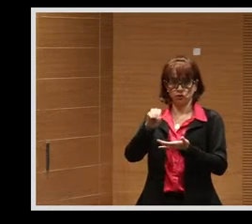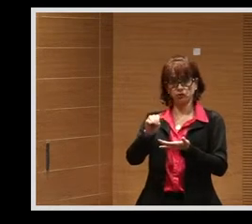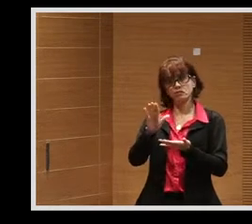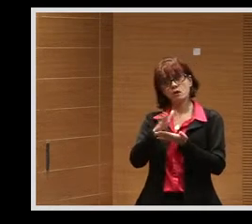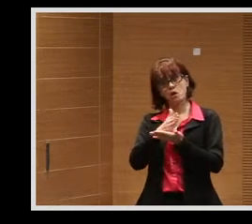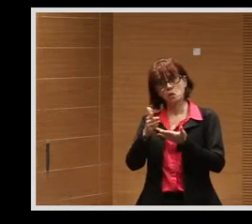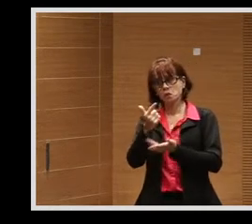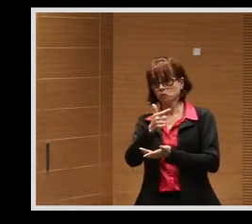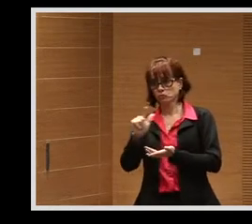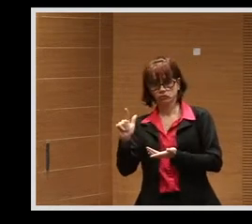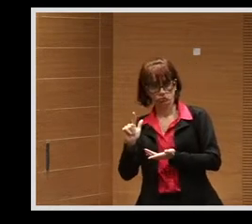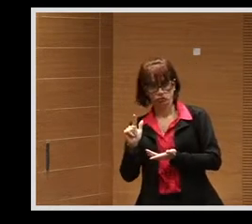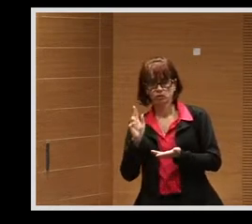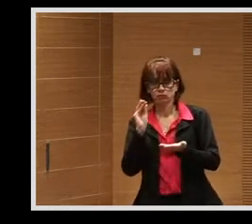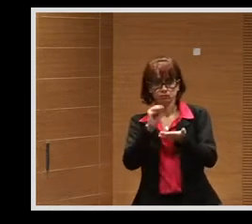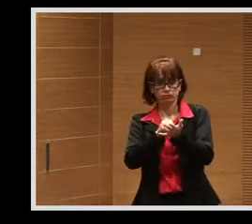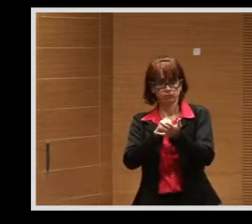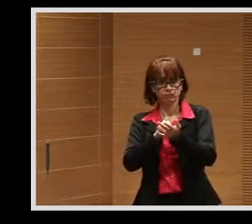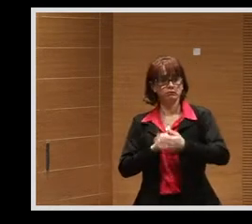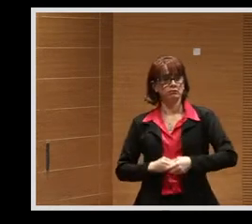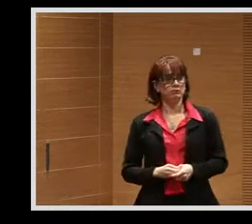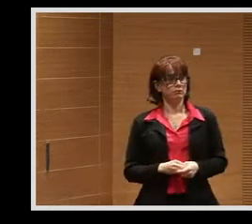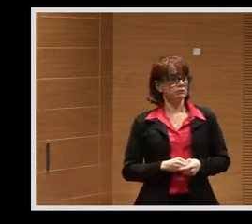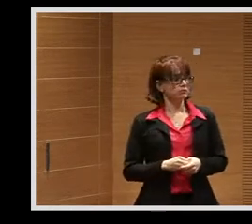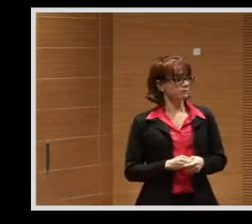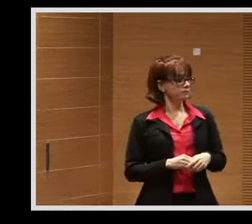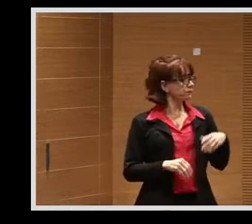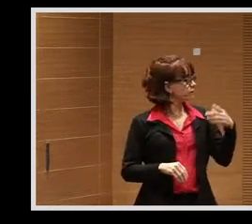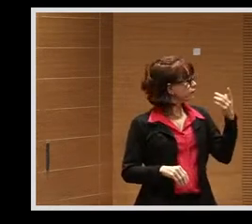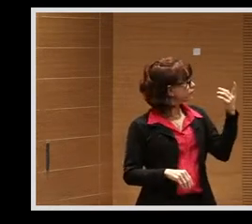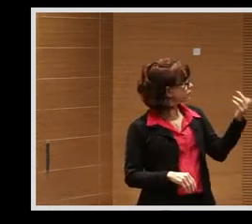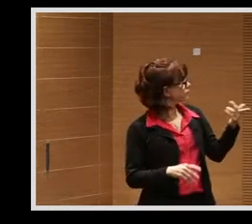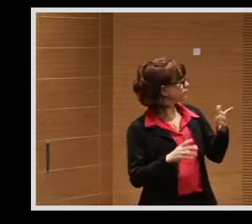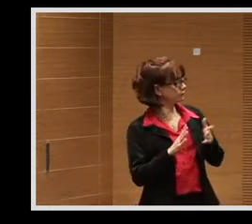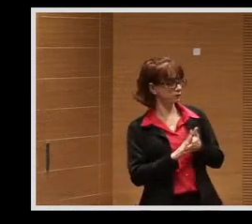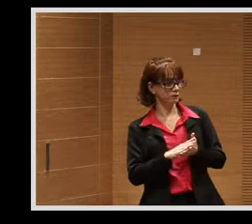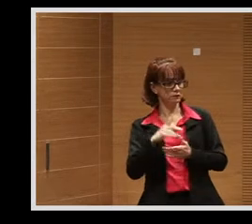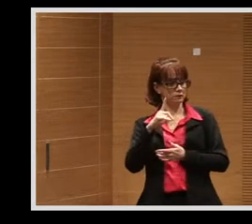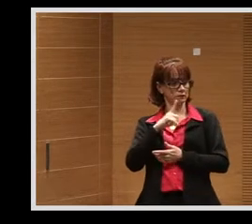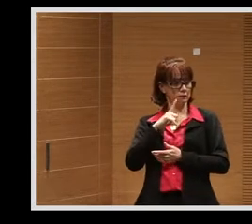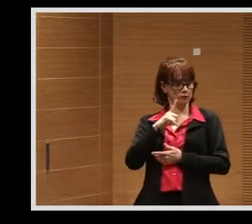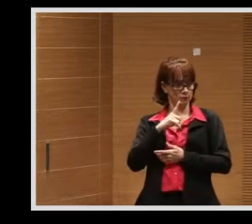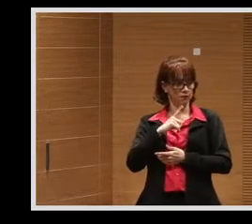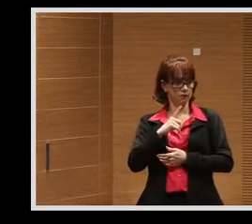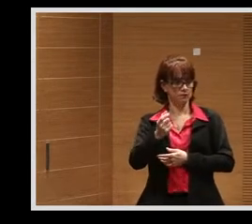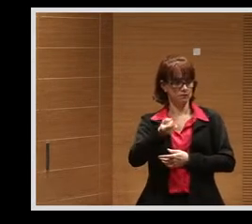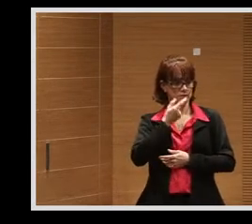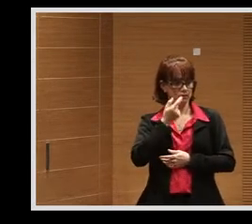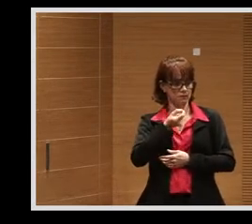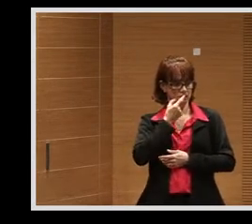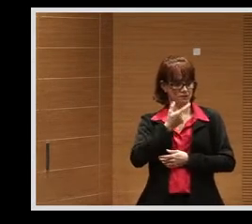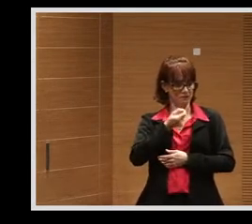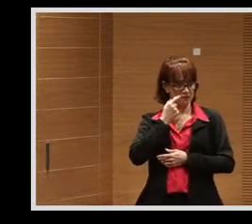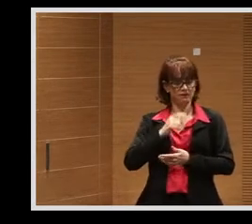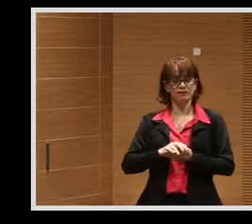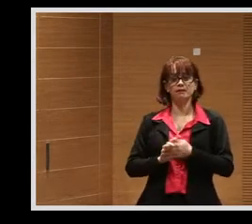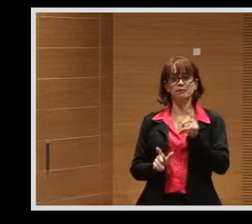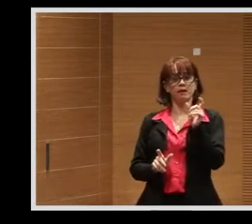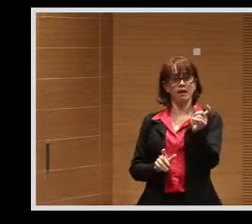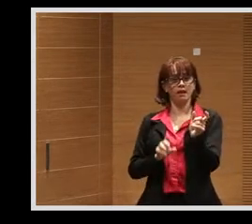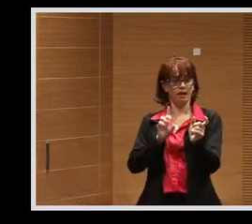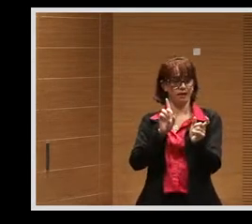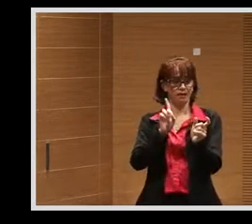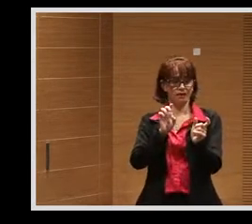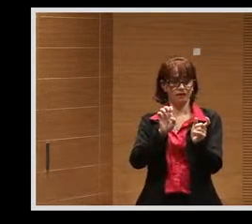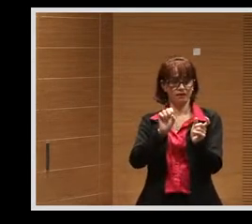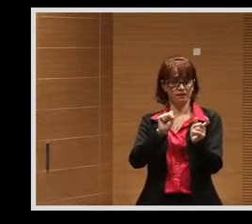que eu construí o termo ali que a gente construiu, inspirado na SIDA, né? A medicamentalização dos descabentes.